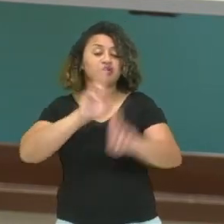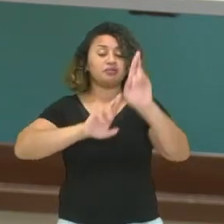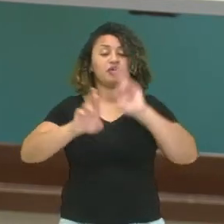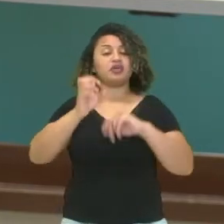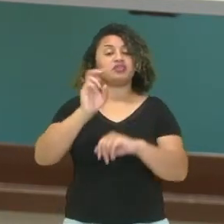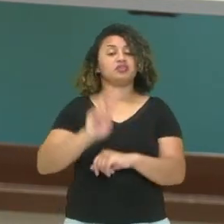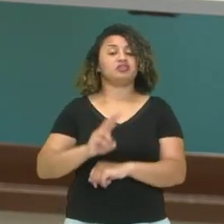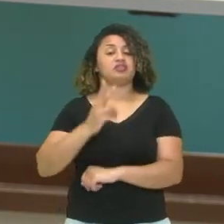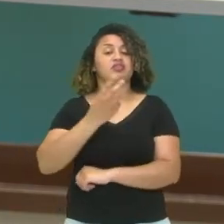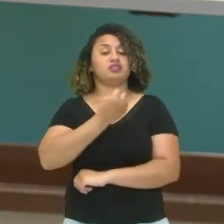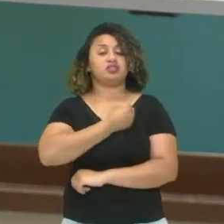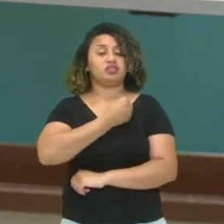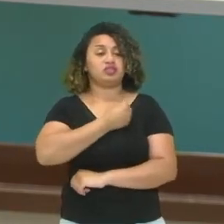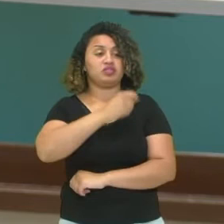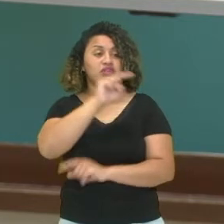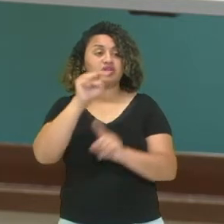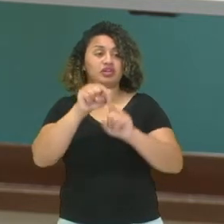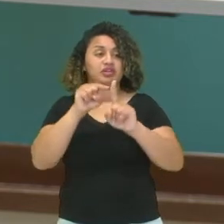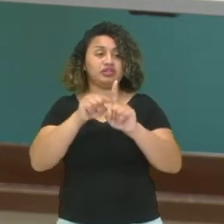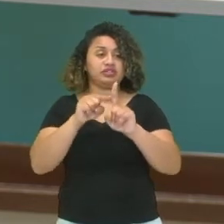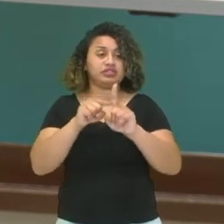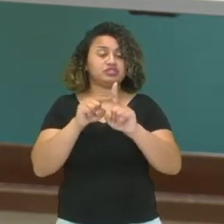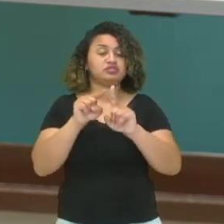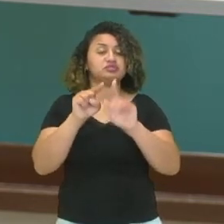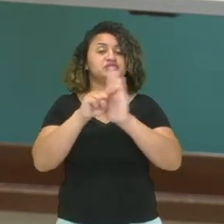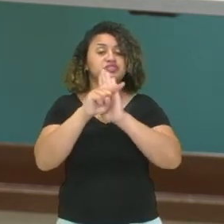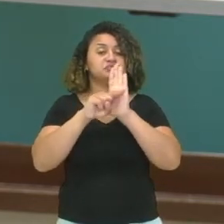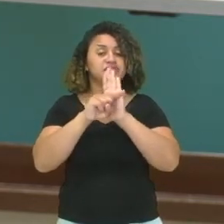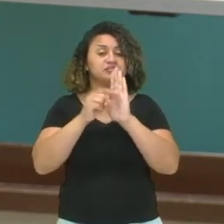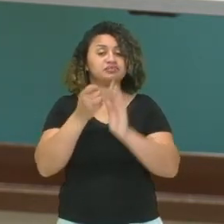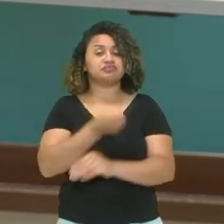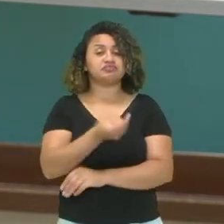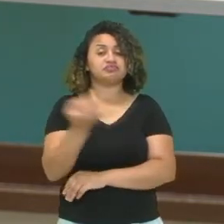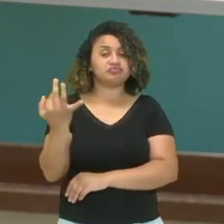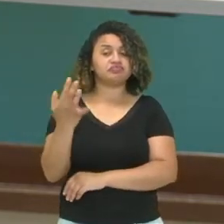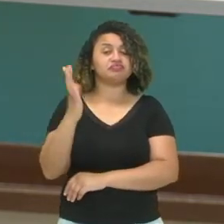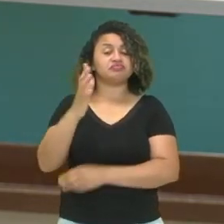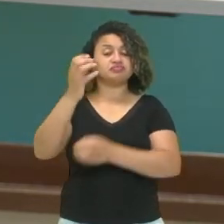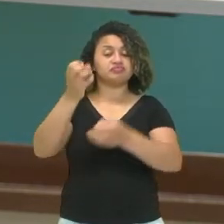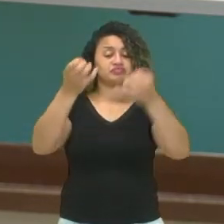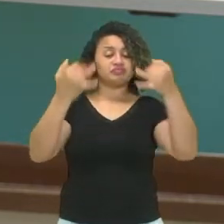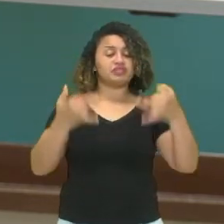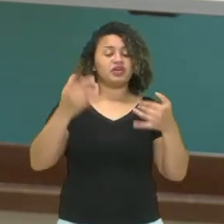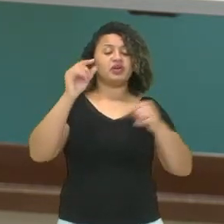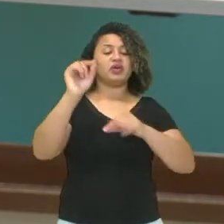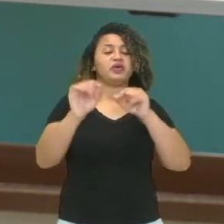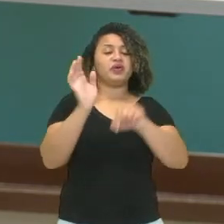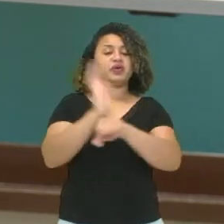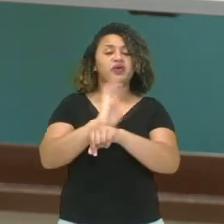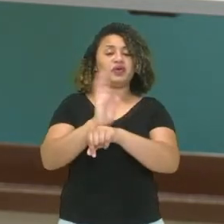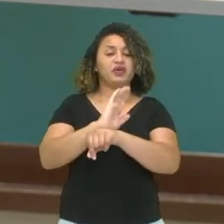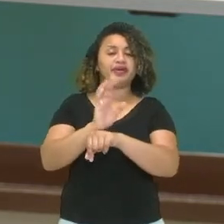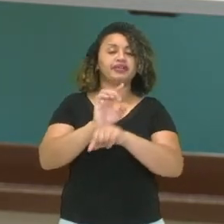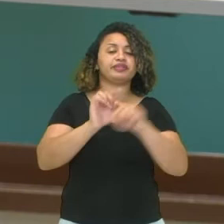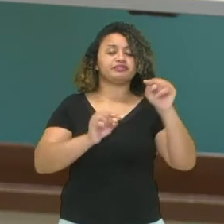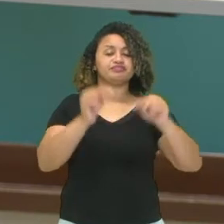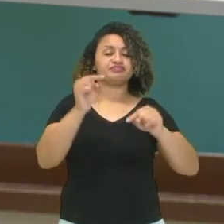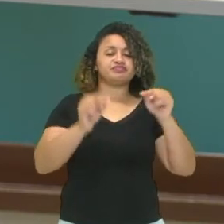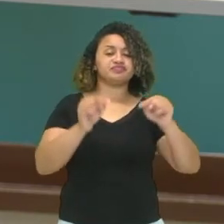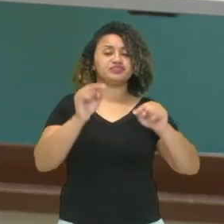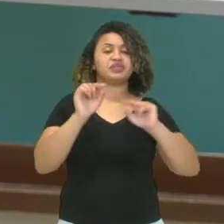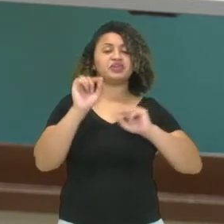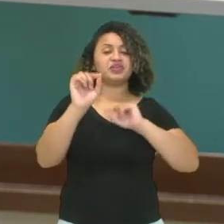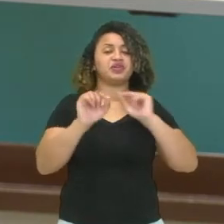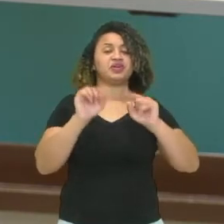de pesquisa a gente chama de pesquisa quantitativa. A gente já falou lá no nosso vídeo de nivelamento, né? É um